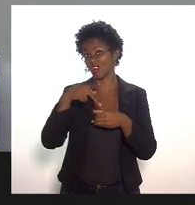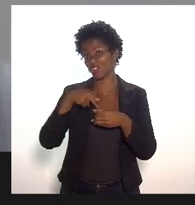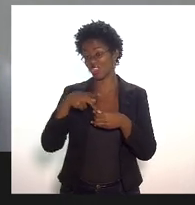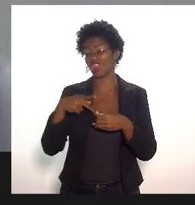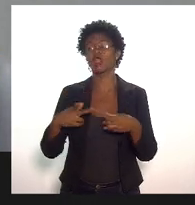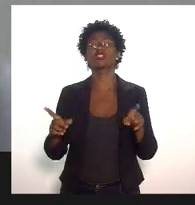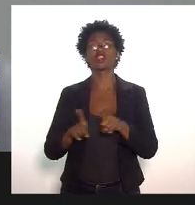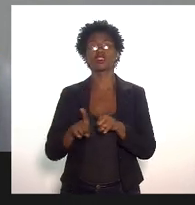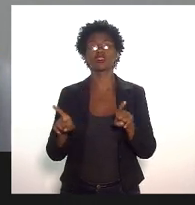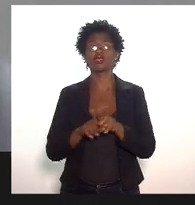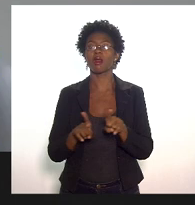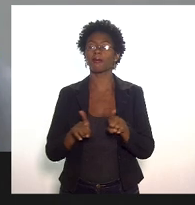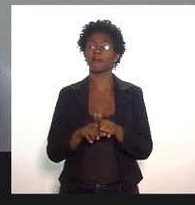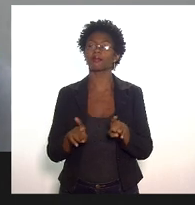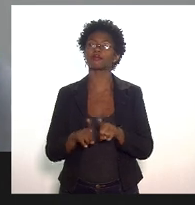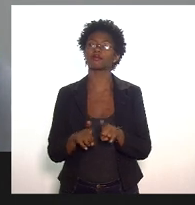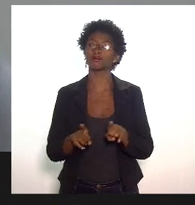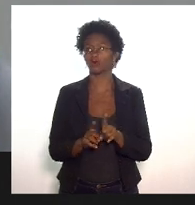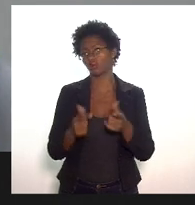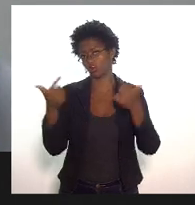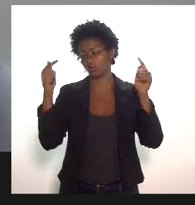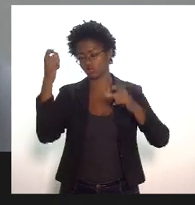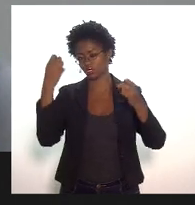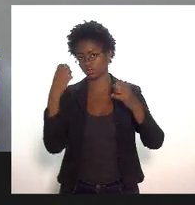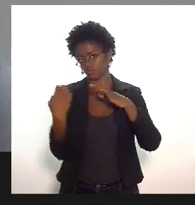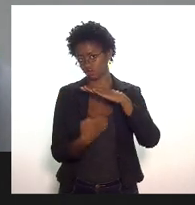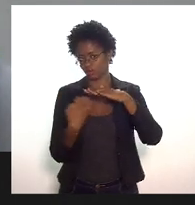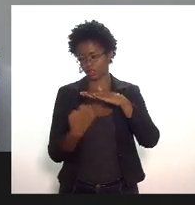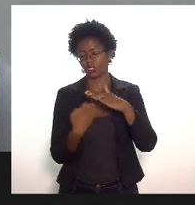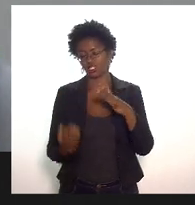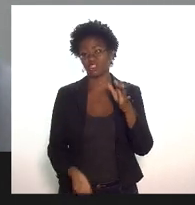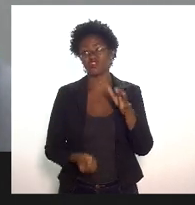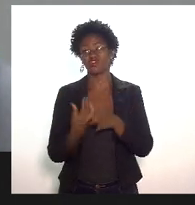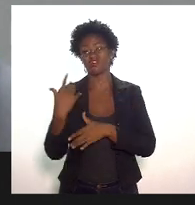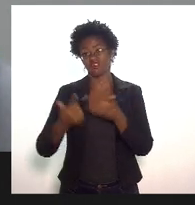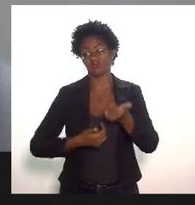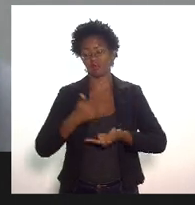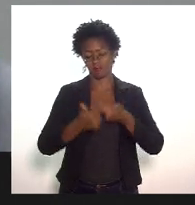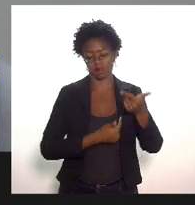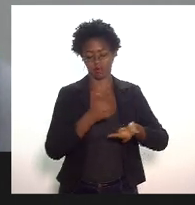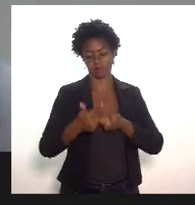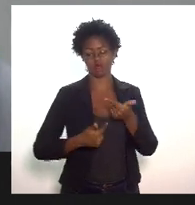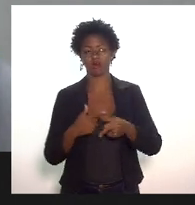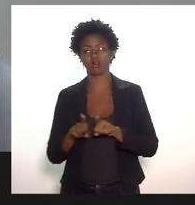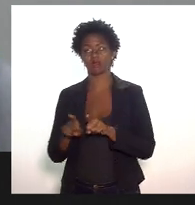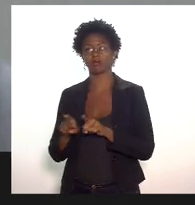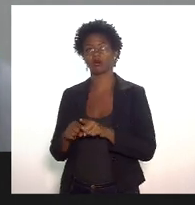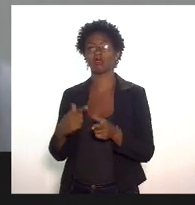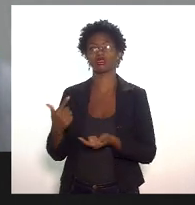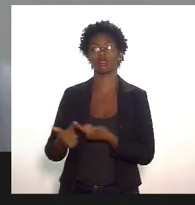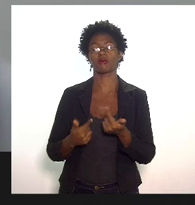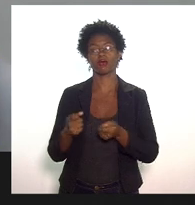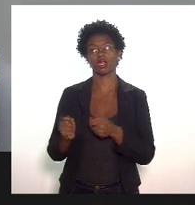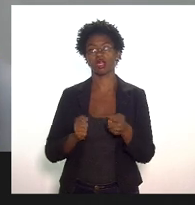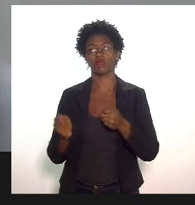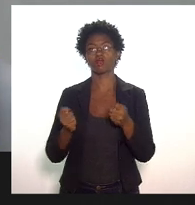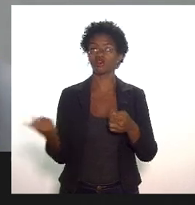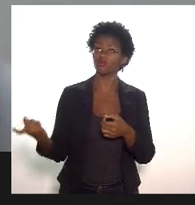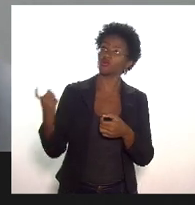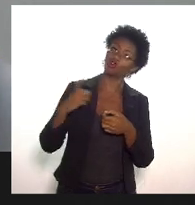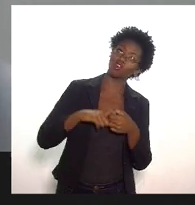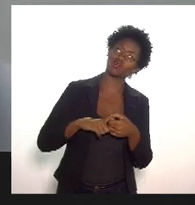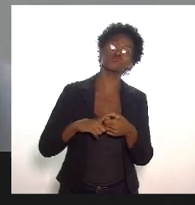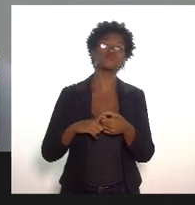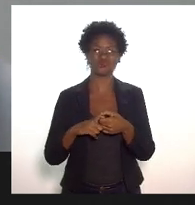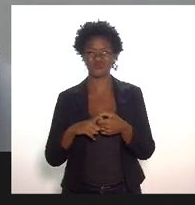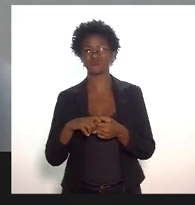geraram muitos empregos, né, e a atividade econômica voltou de forma intensa. Até a